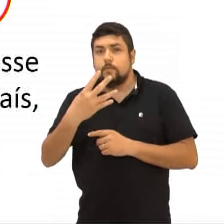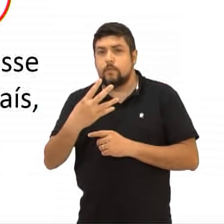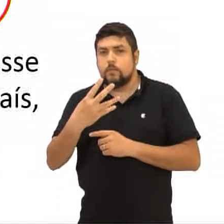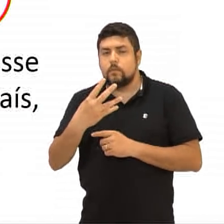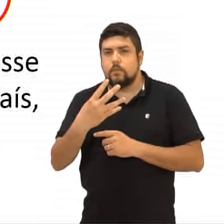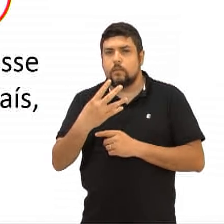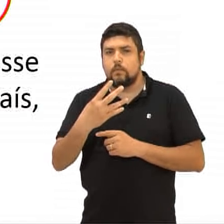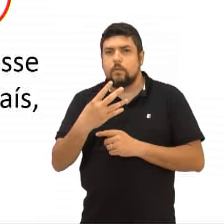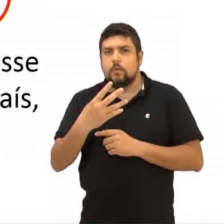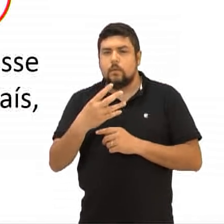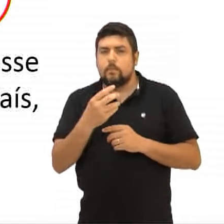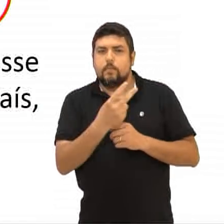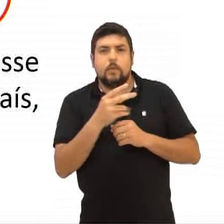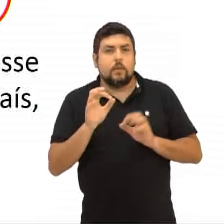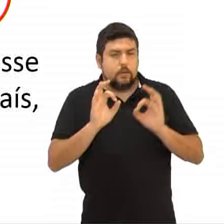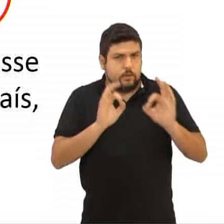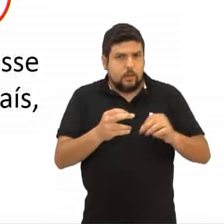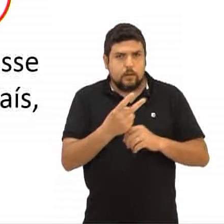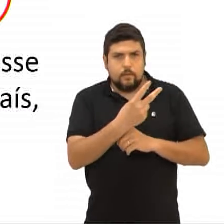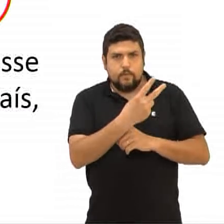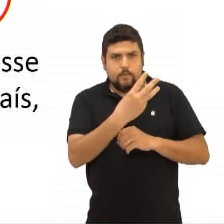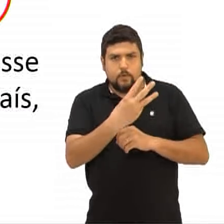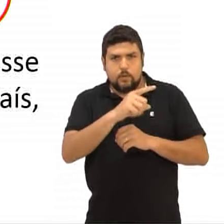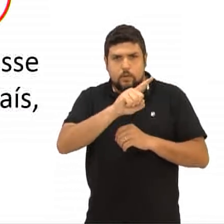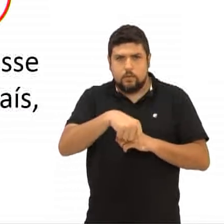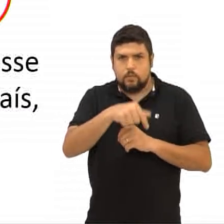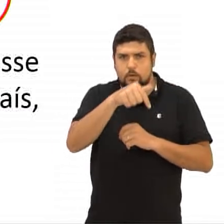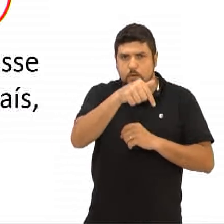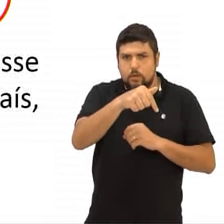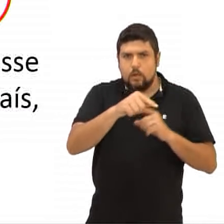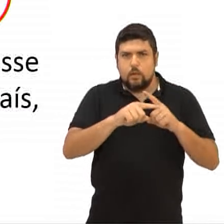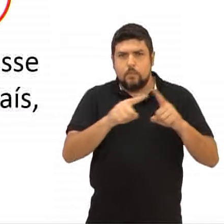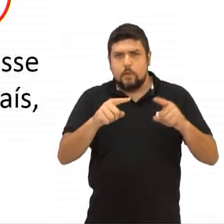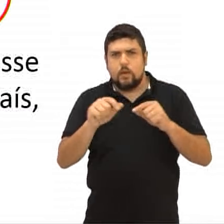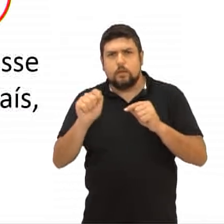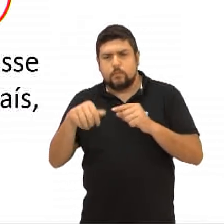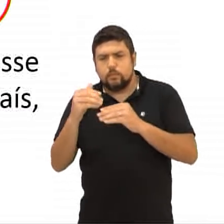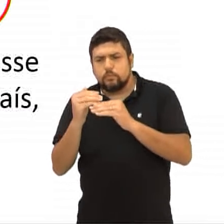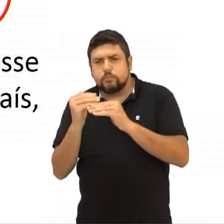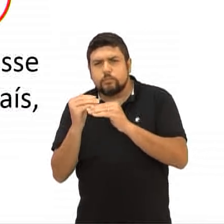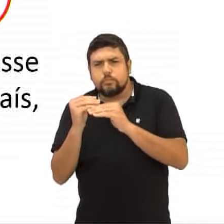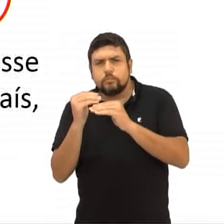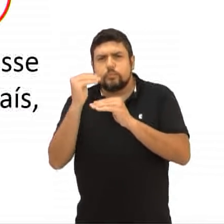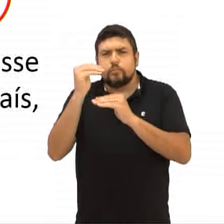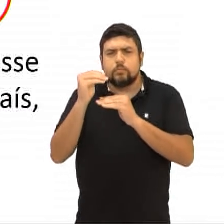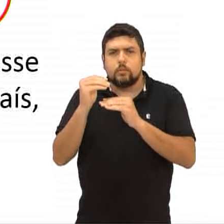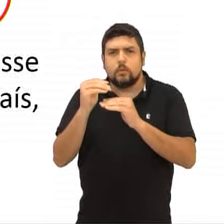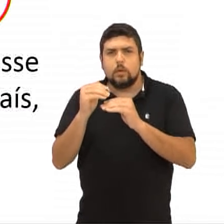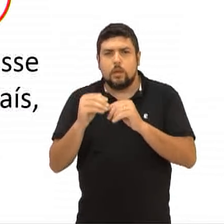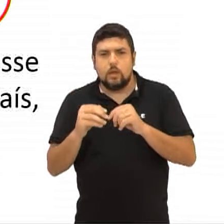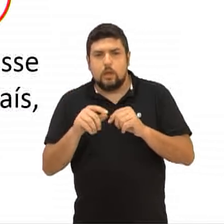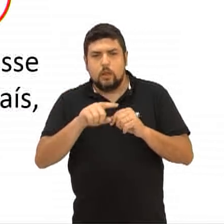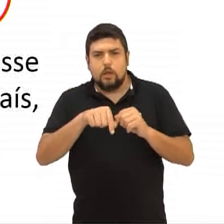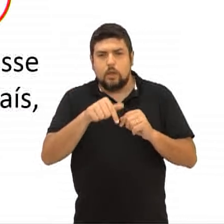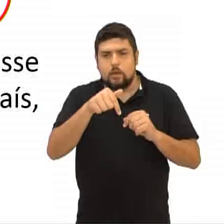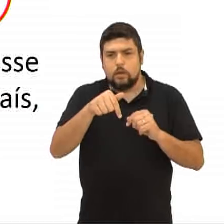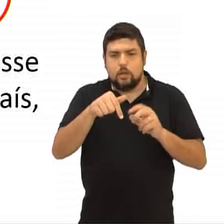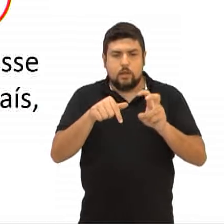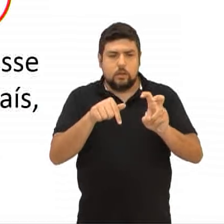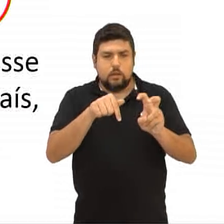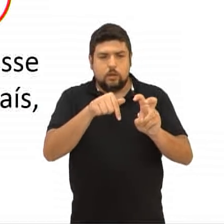23,7, mas arredondando, como 5, 7 está uma casa à frente do